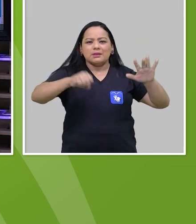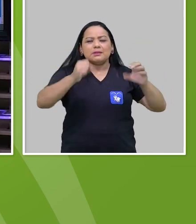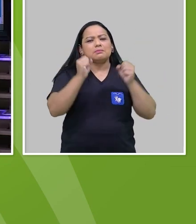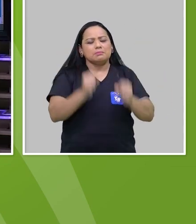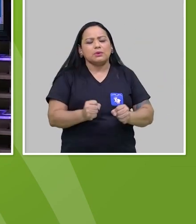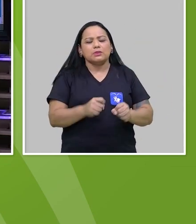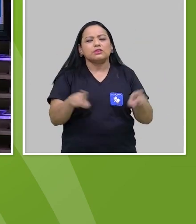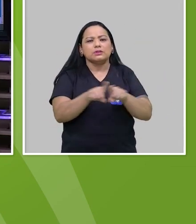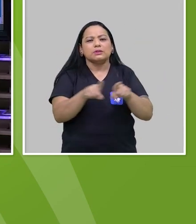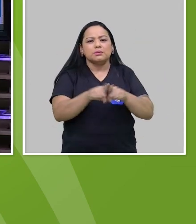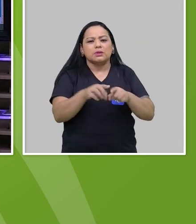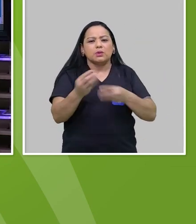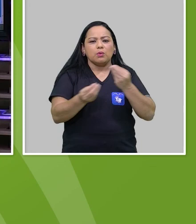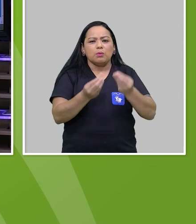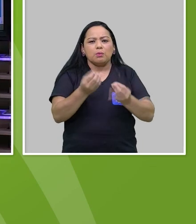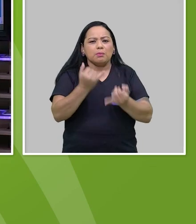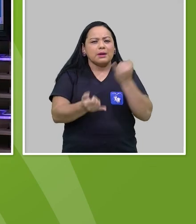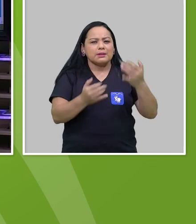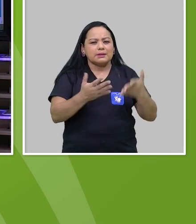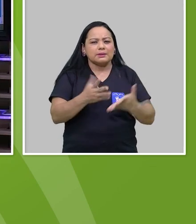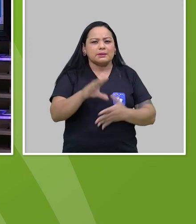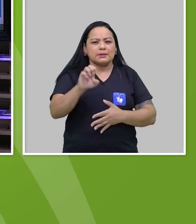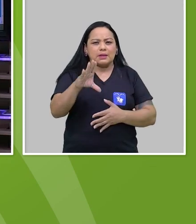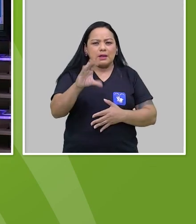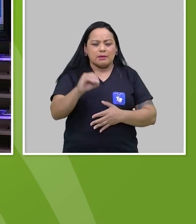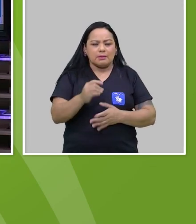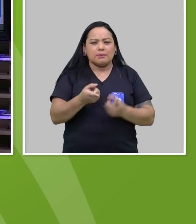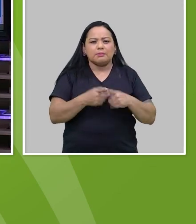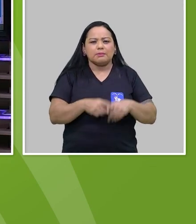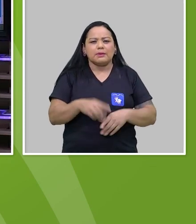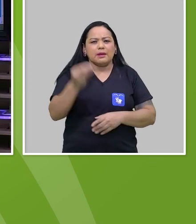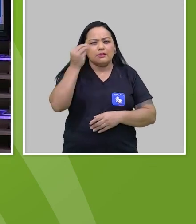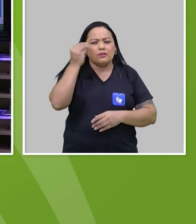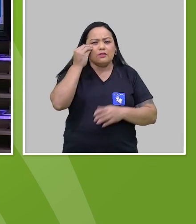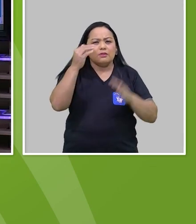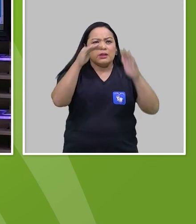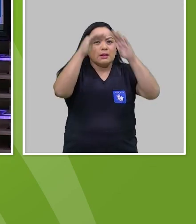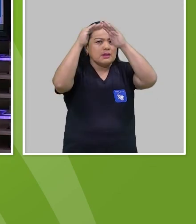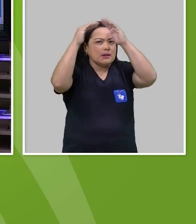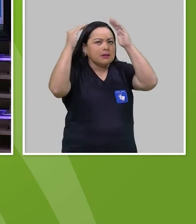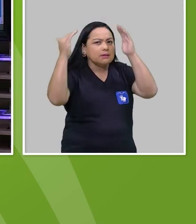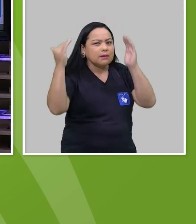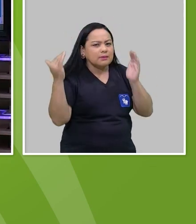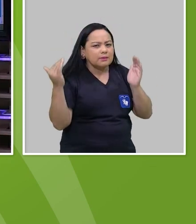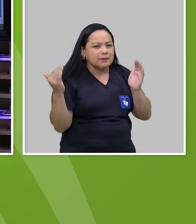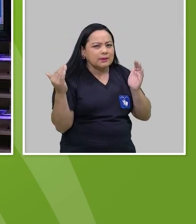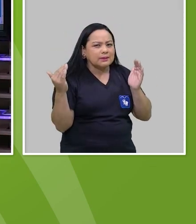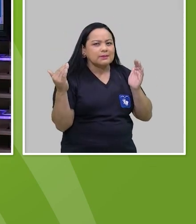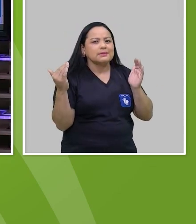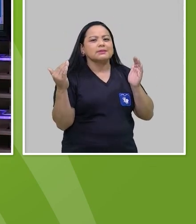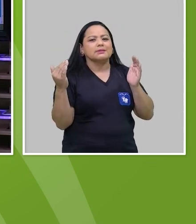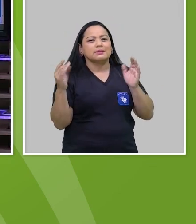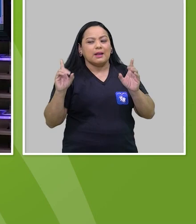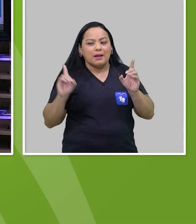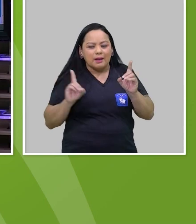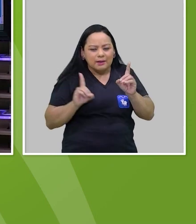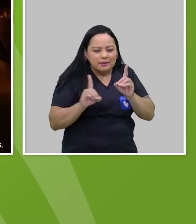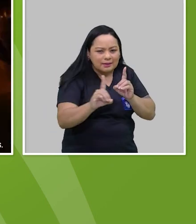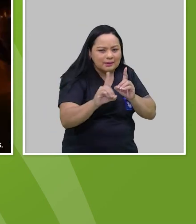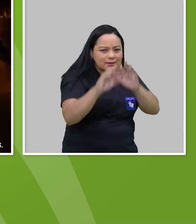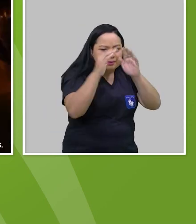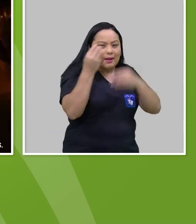servir também aí como eco. Mas a gente vê isso muito em caverna, por exemplo, né? Naquelas grutas. Vamos dar uma olhada nesse